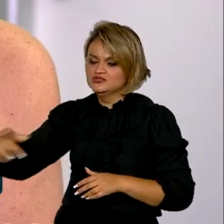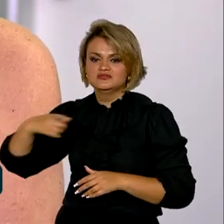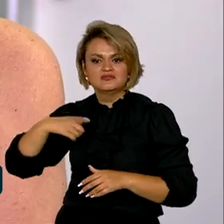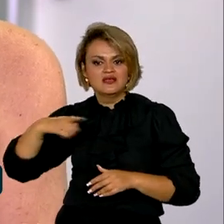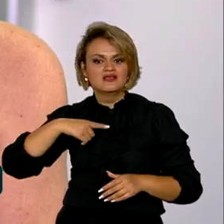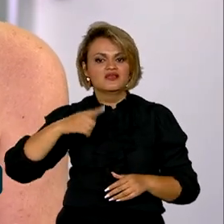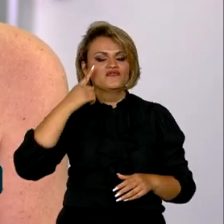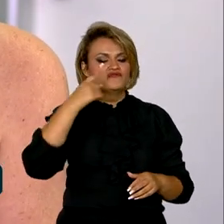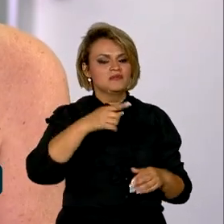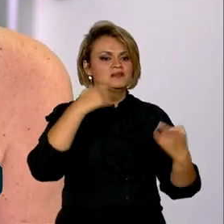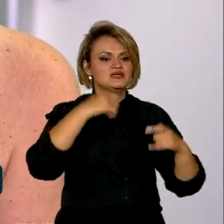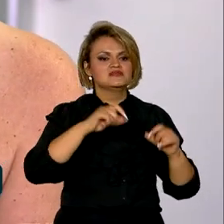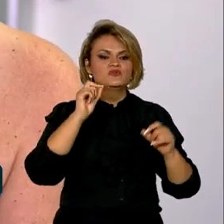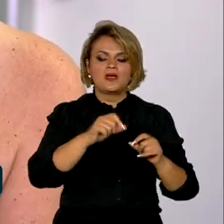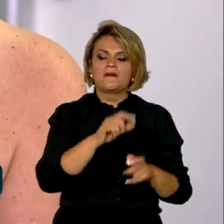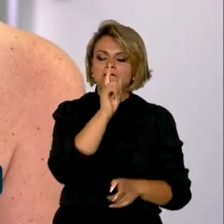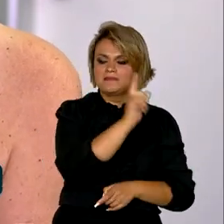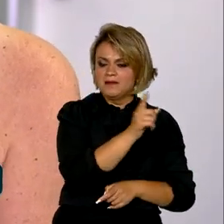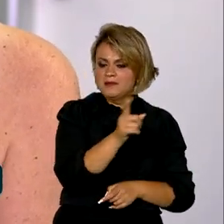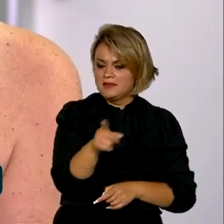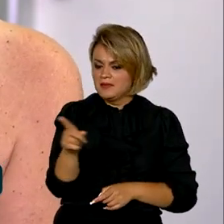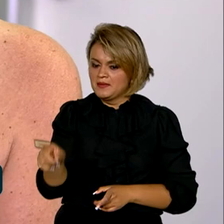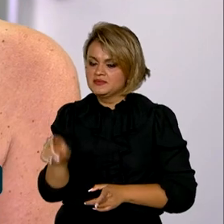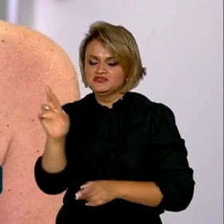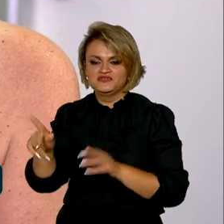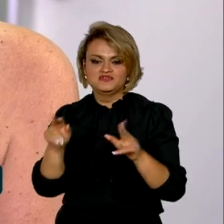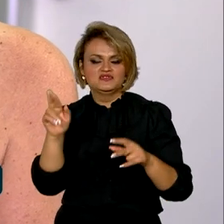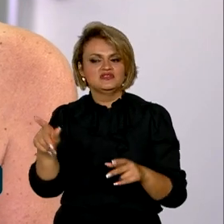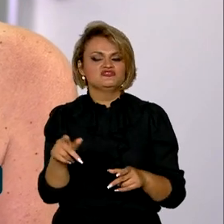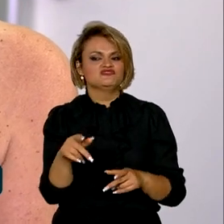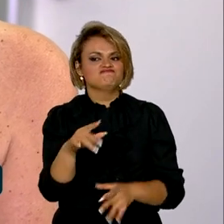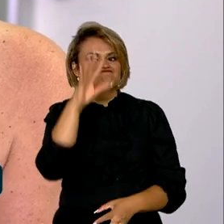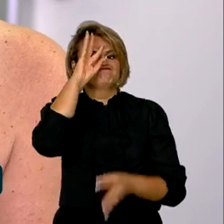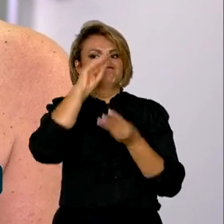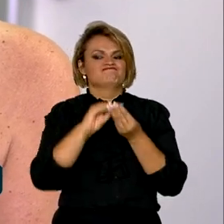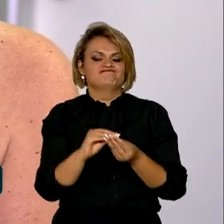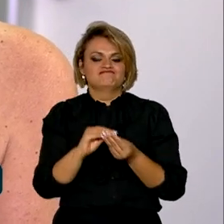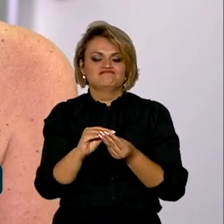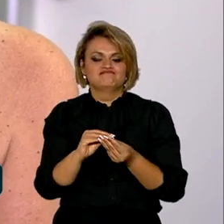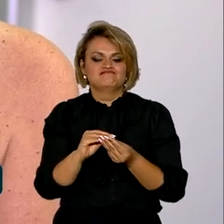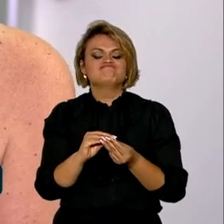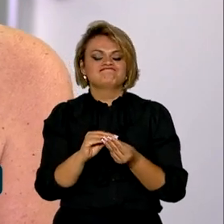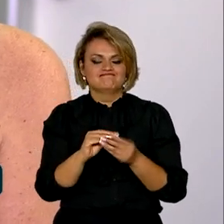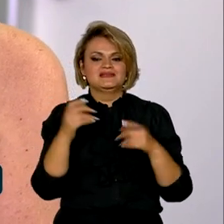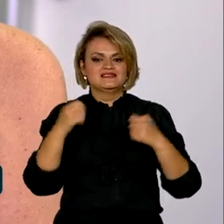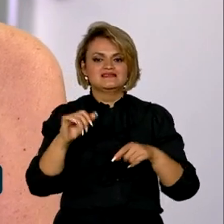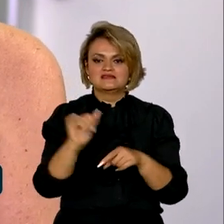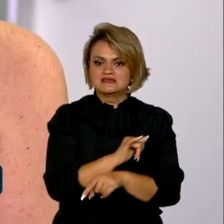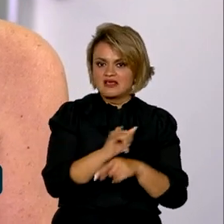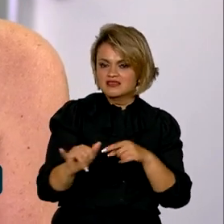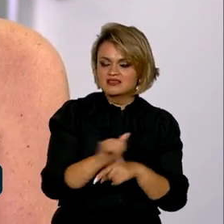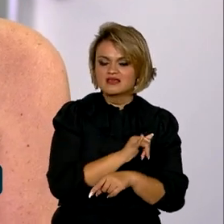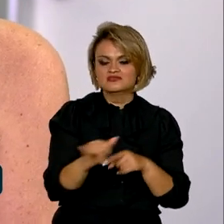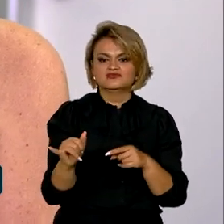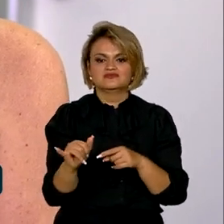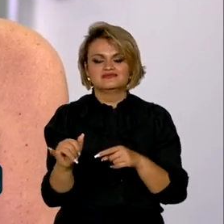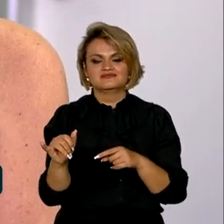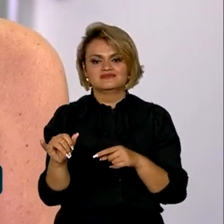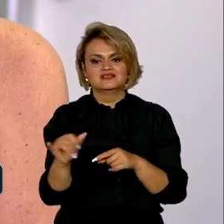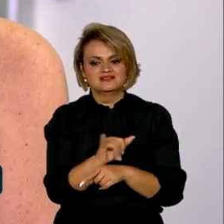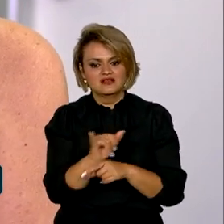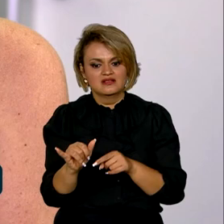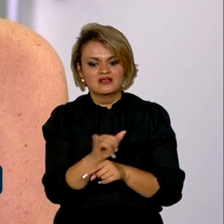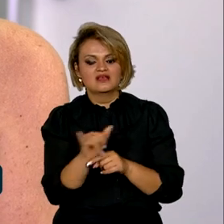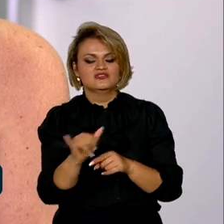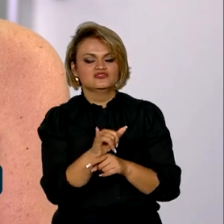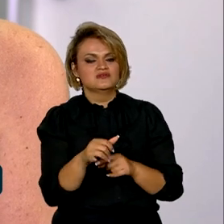apontando para nós as demandas específicas dos territórios nos fazem construir estratégias, né,